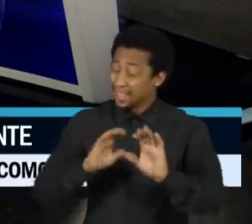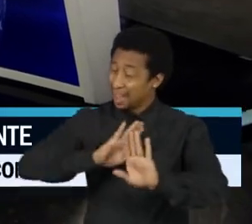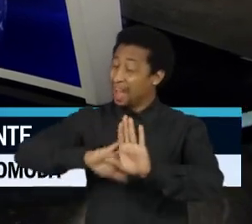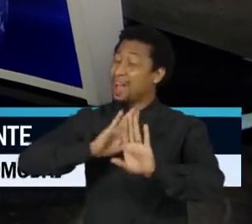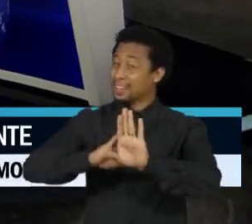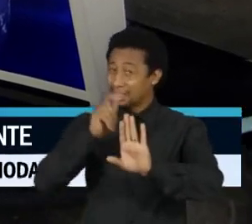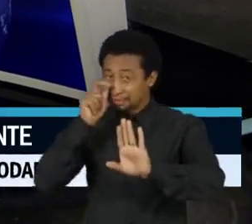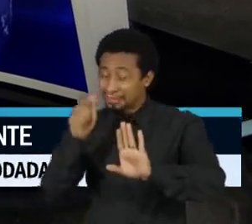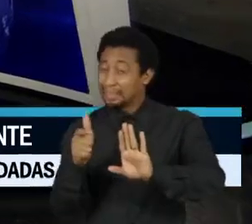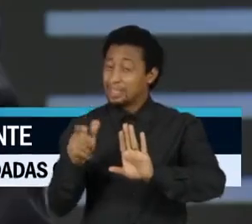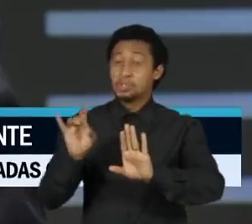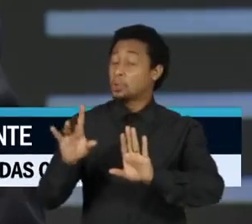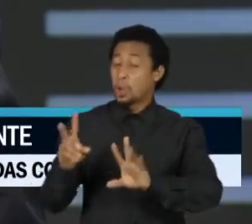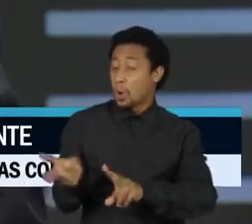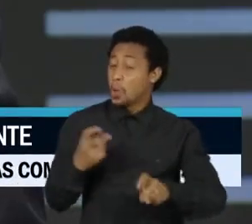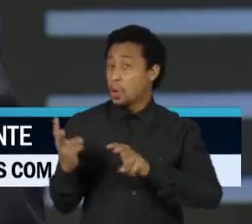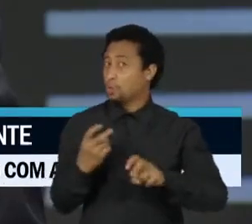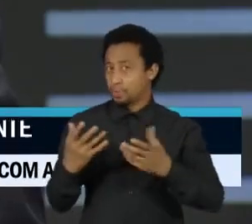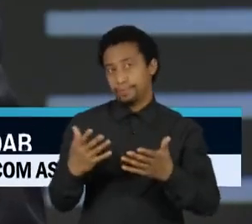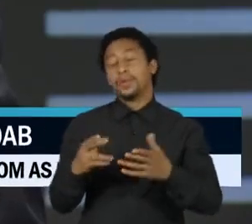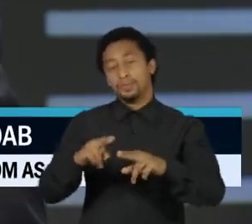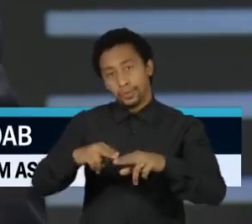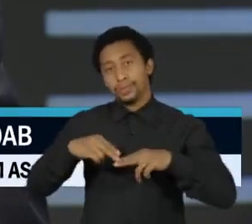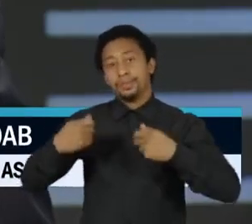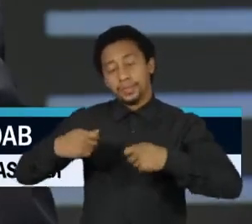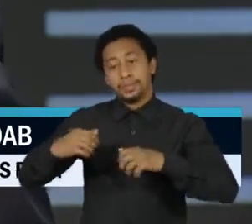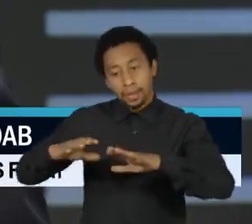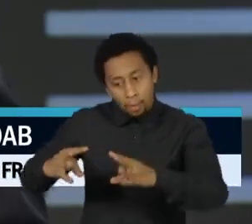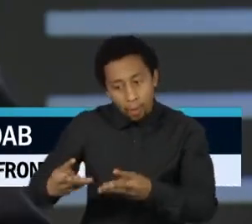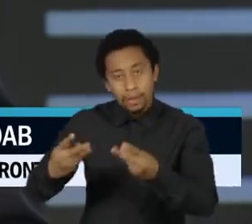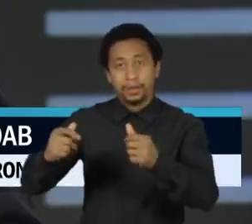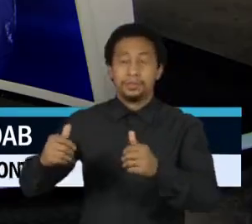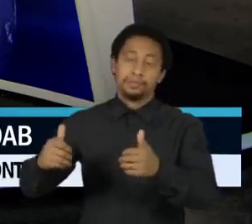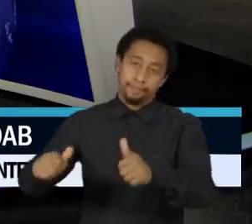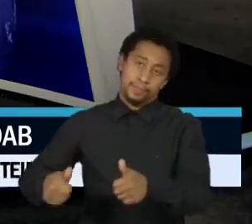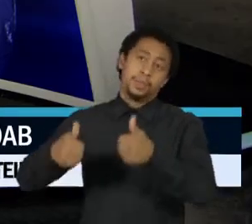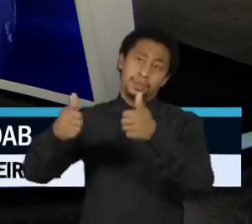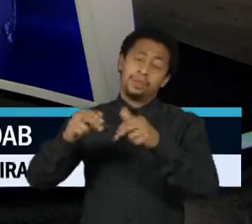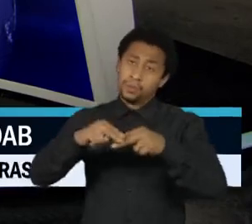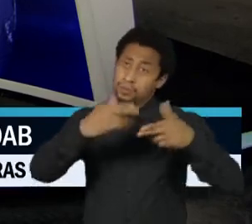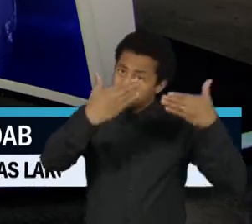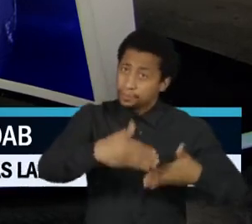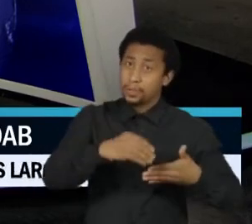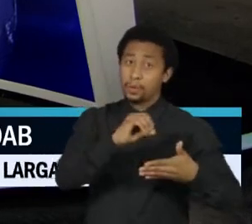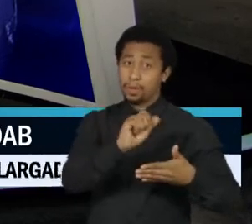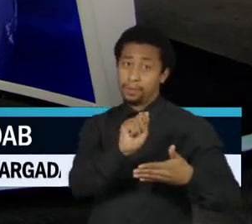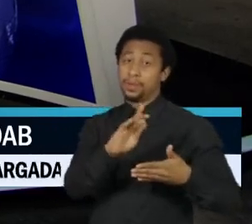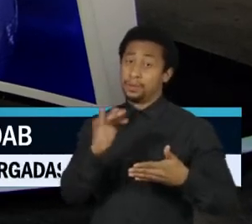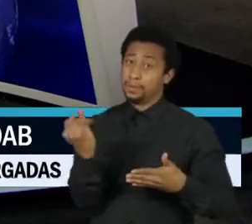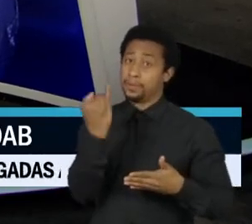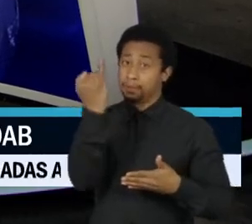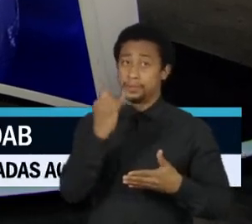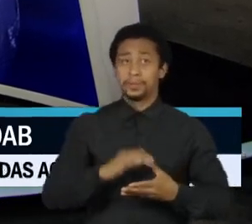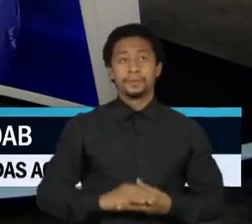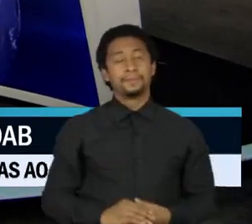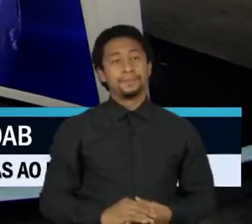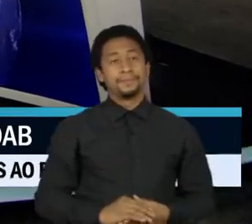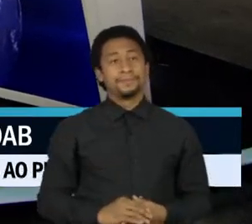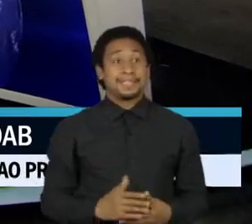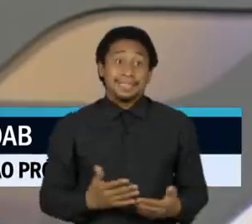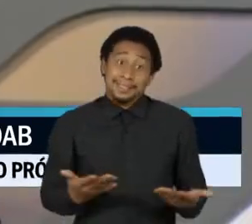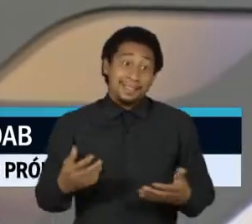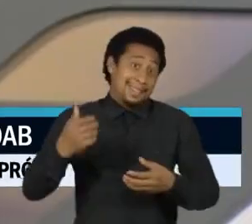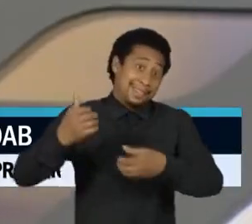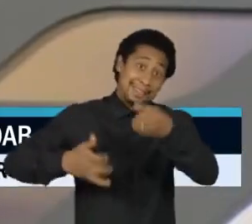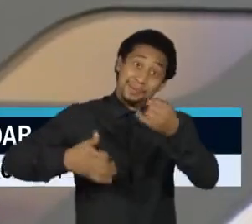Ordem dos Advogados do Brasil. Ele é fundamental. Wilson? Bom, acho que não podia haver ilustração melhor